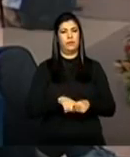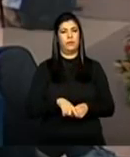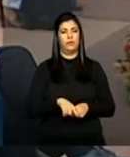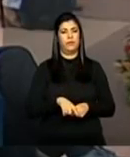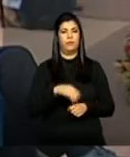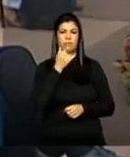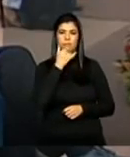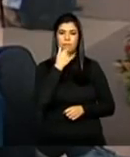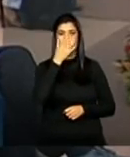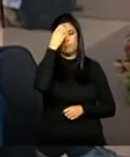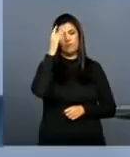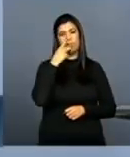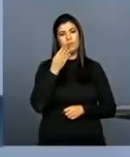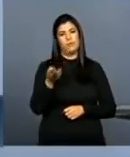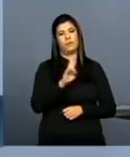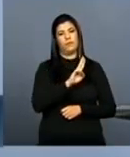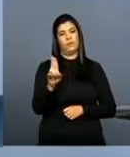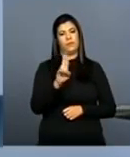você também.